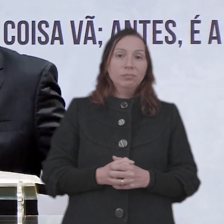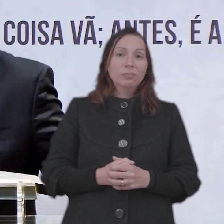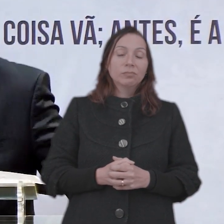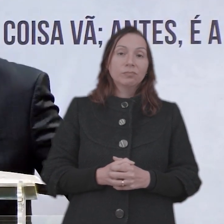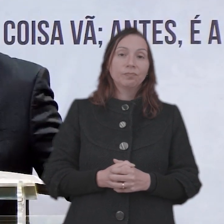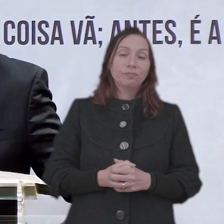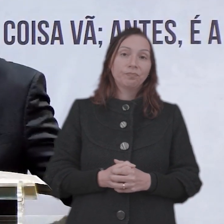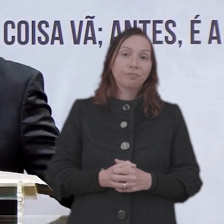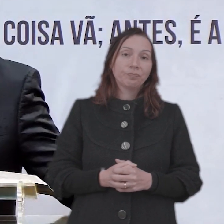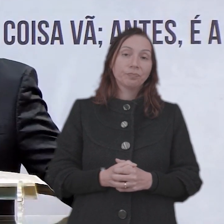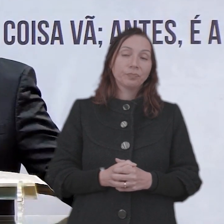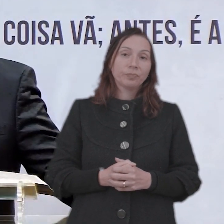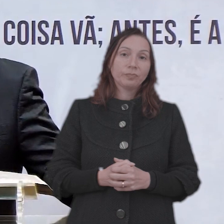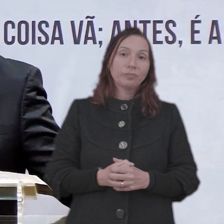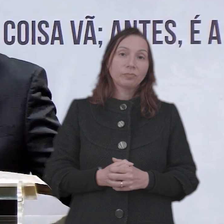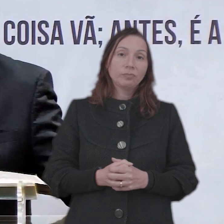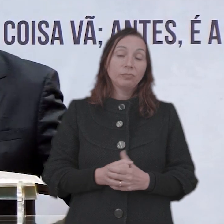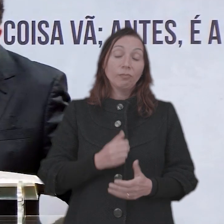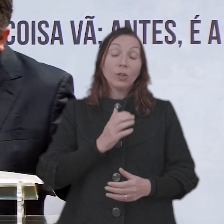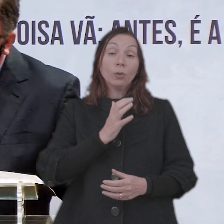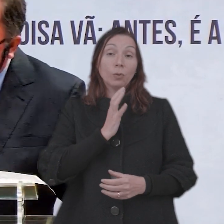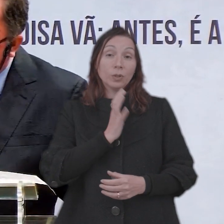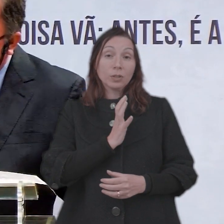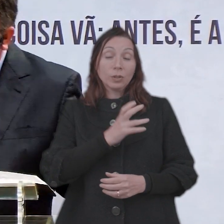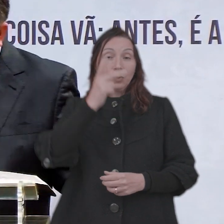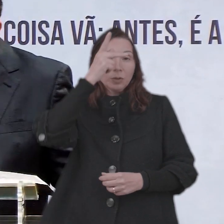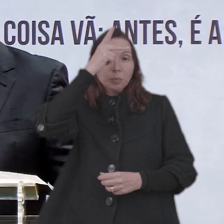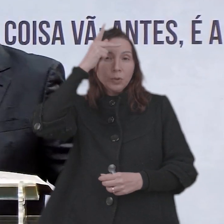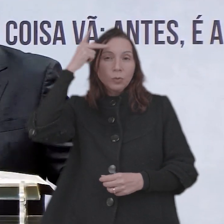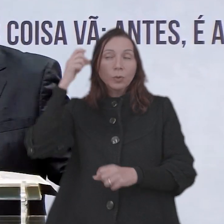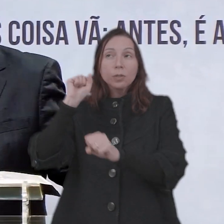que o coração daqueles que esperam no Senhor